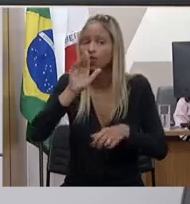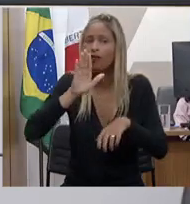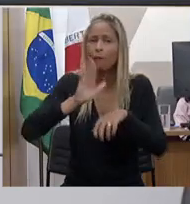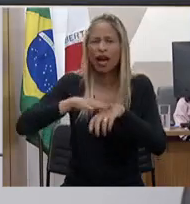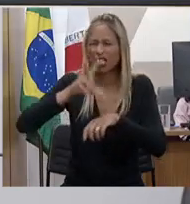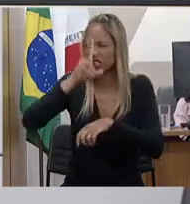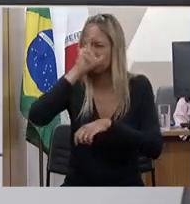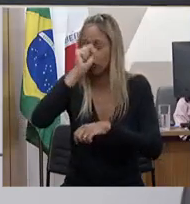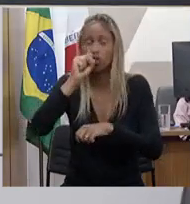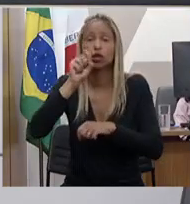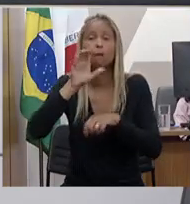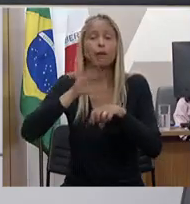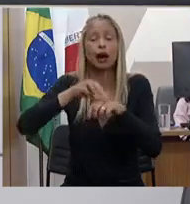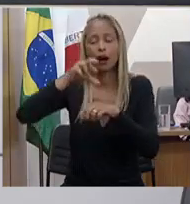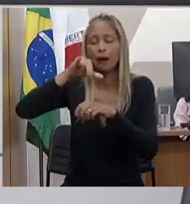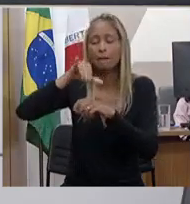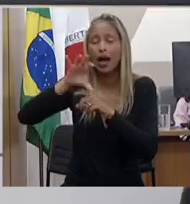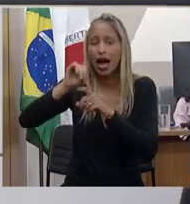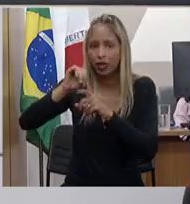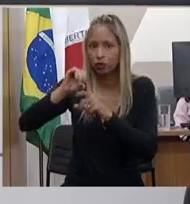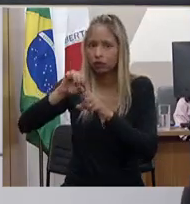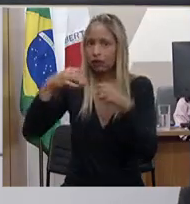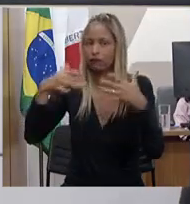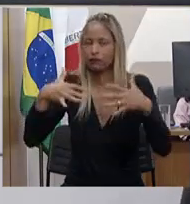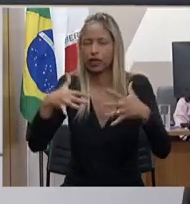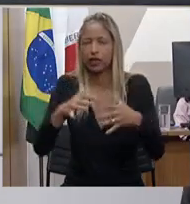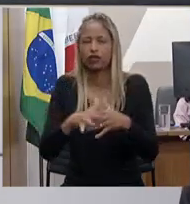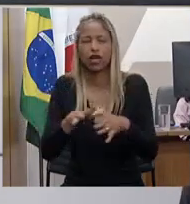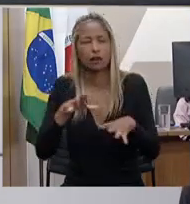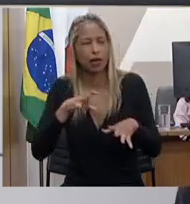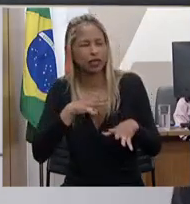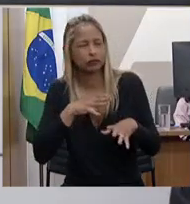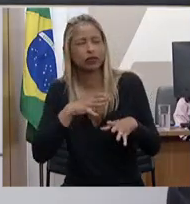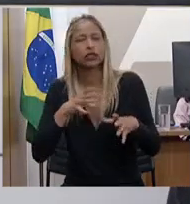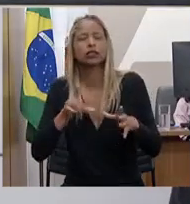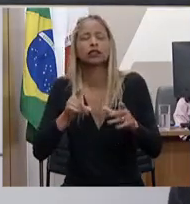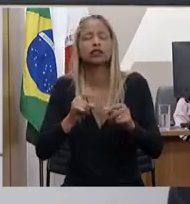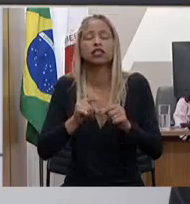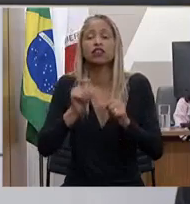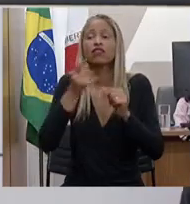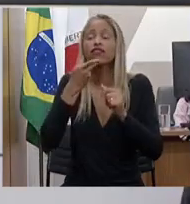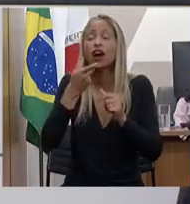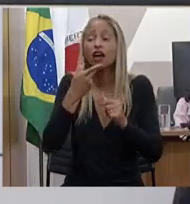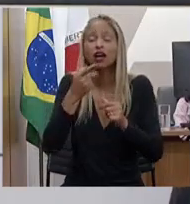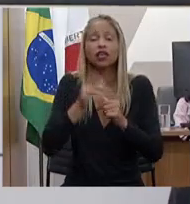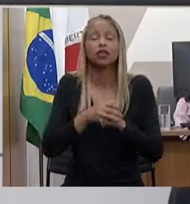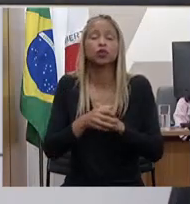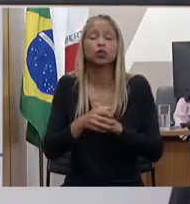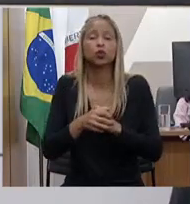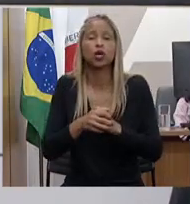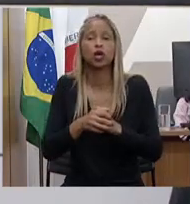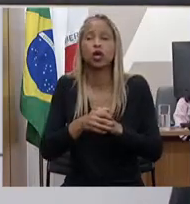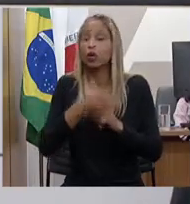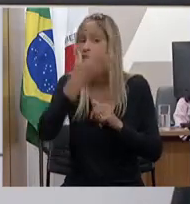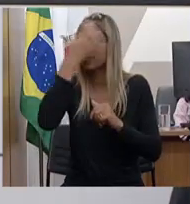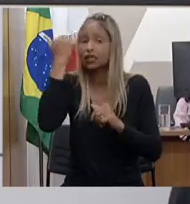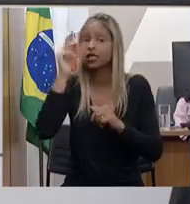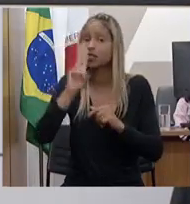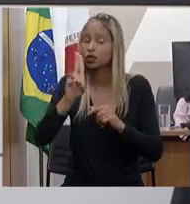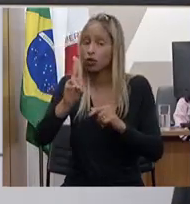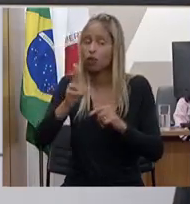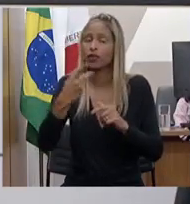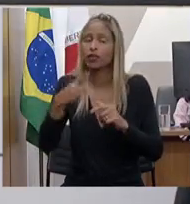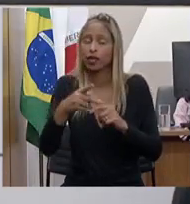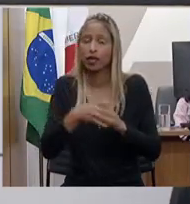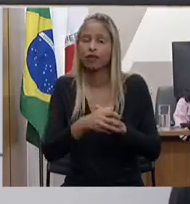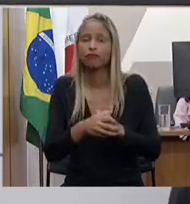afoito Mário que é o nome dele ele tava mais afoito dizendo que não porque não esqueci o nome dele